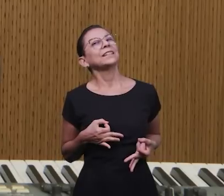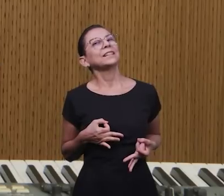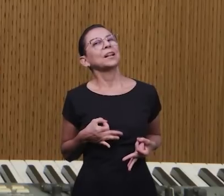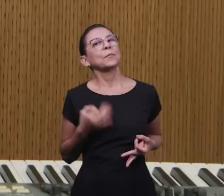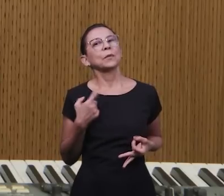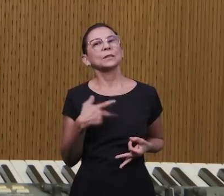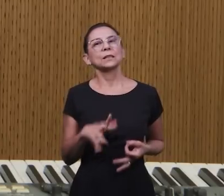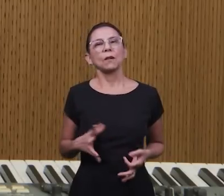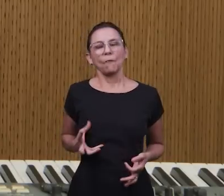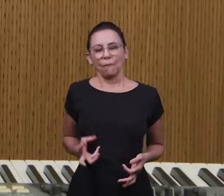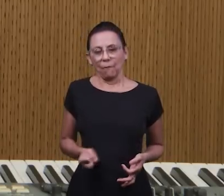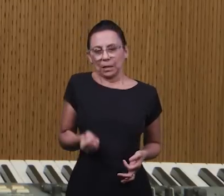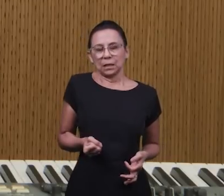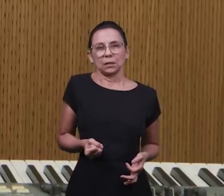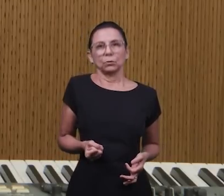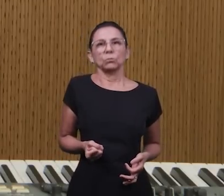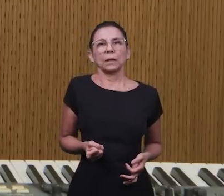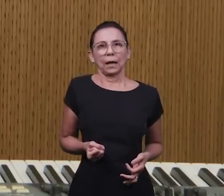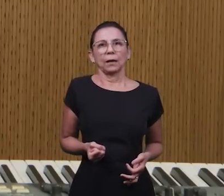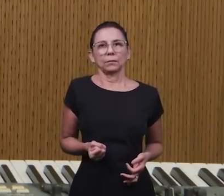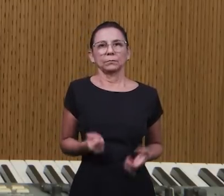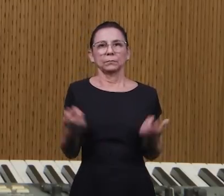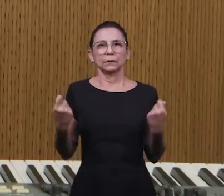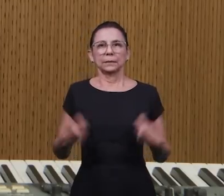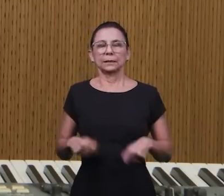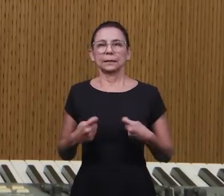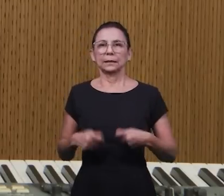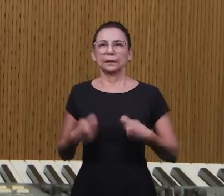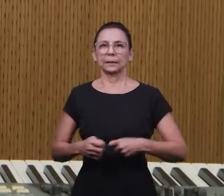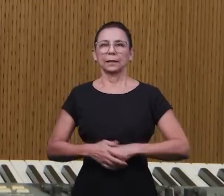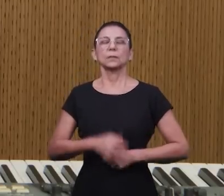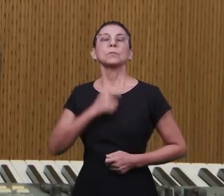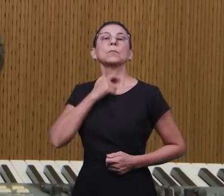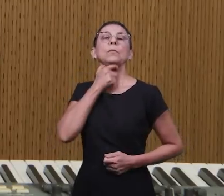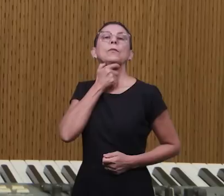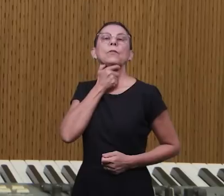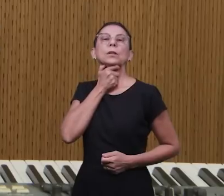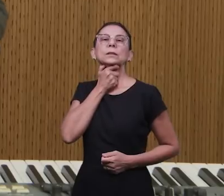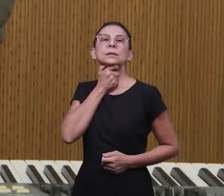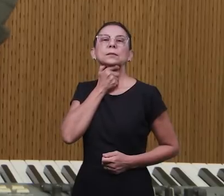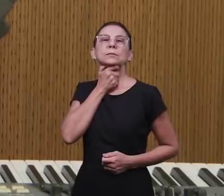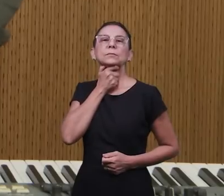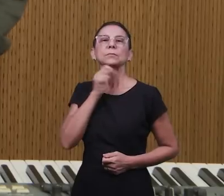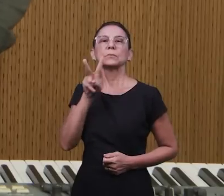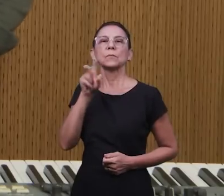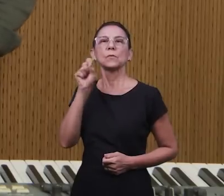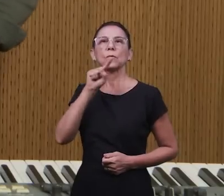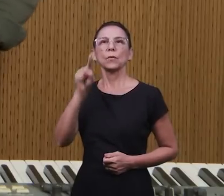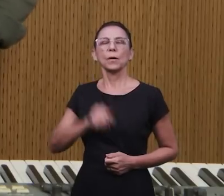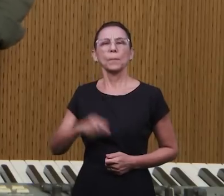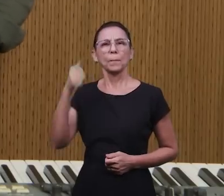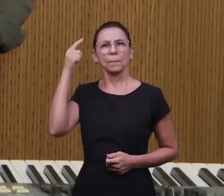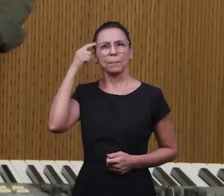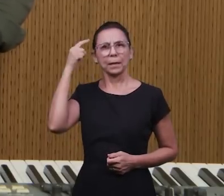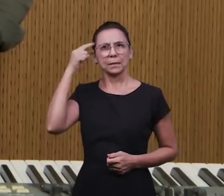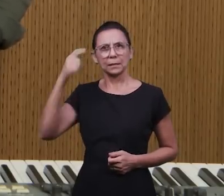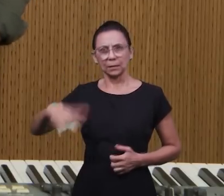fornecer sustentação necessária para a sua produção vocal. Então vamos pensar nessa